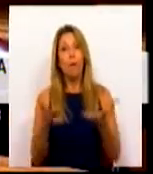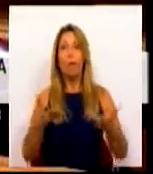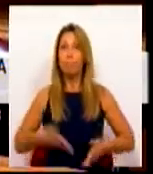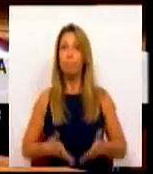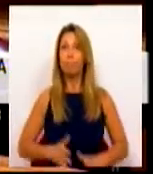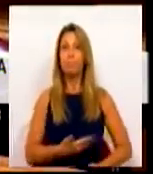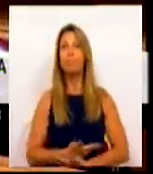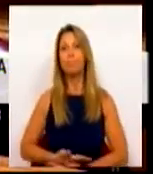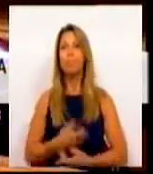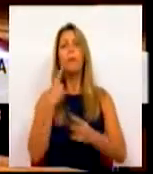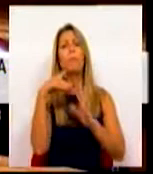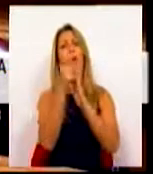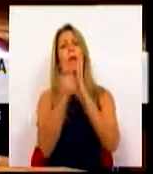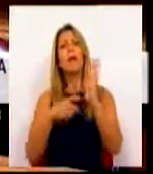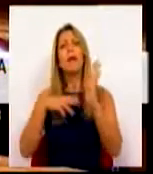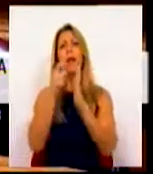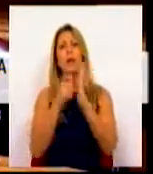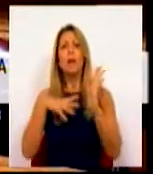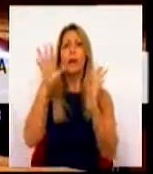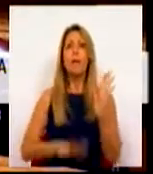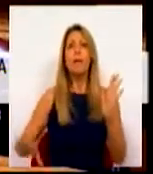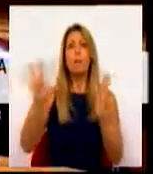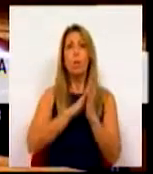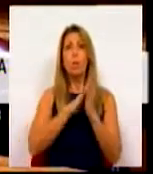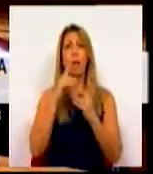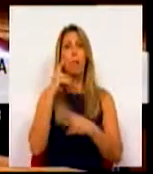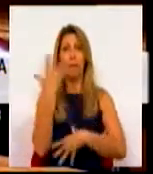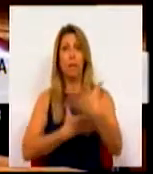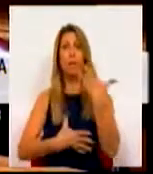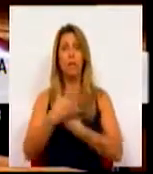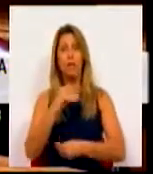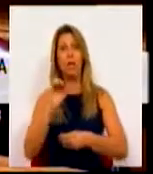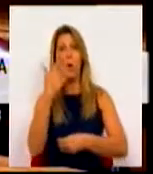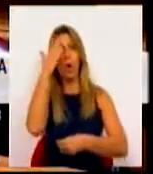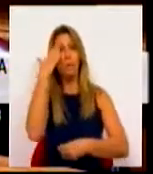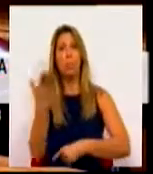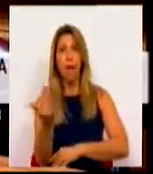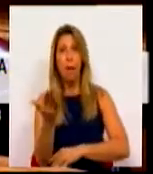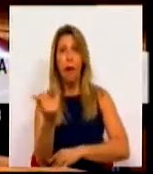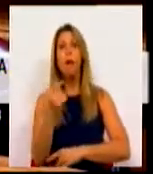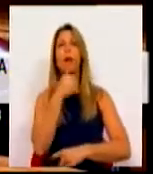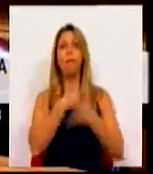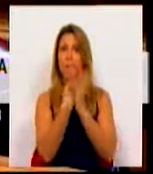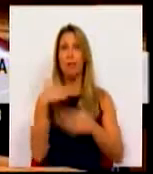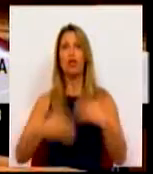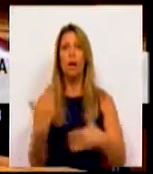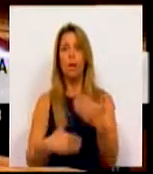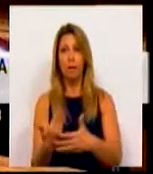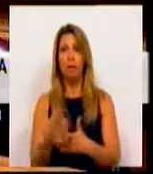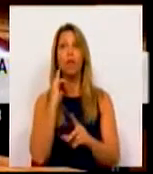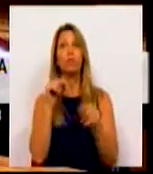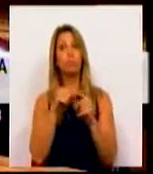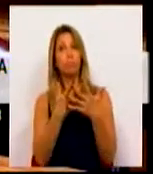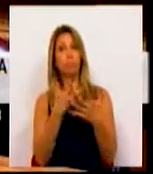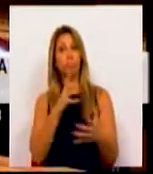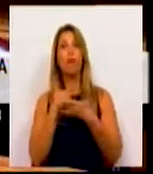previstas na Agenda Nacional para a Deficiência ou Incapacidade, destacando-se aqui a prosecução do modelo de apoio